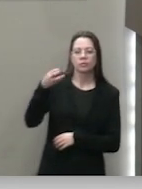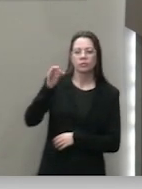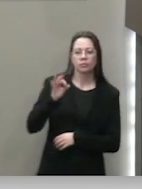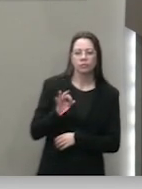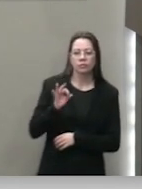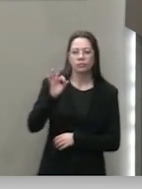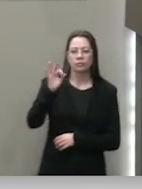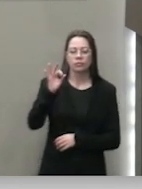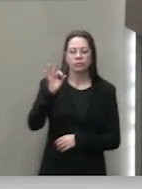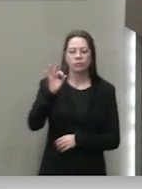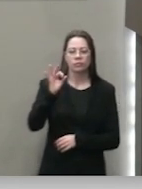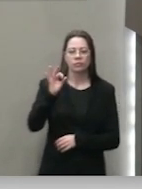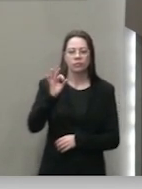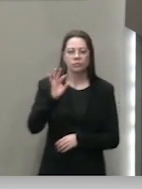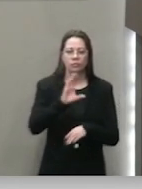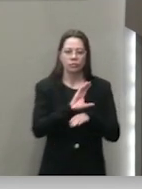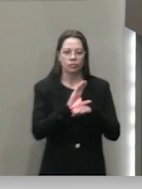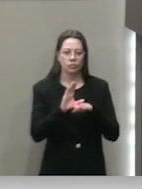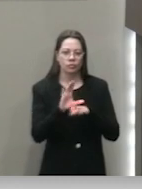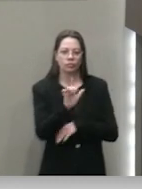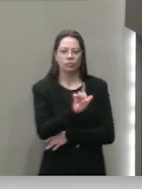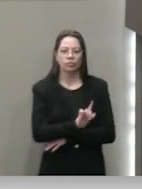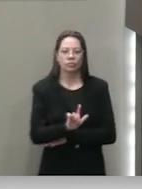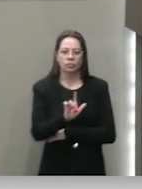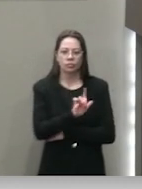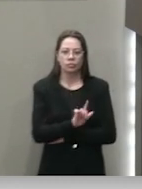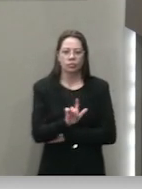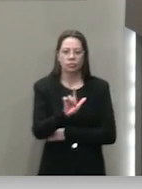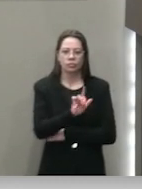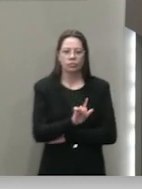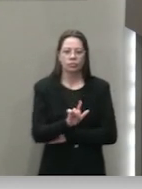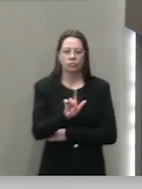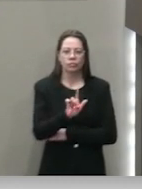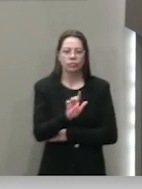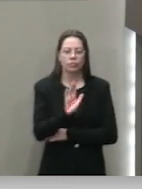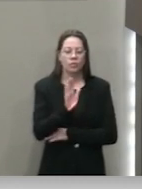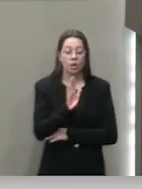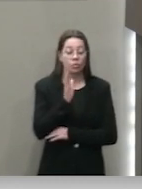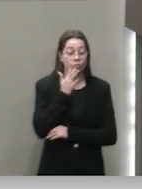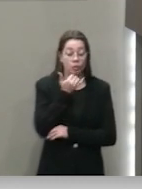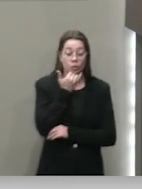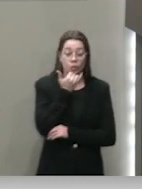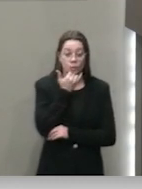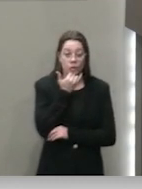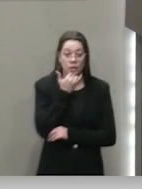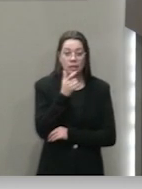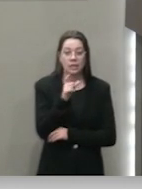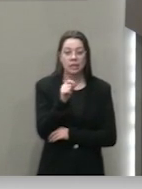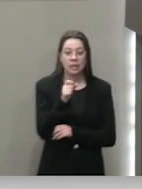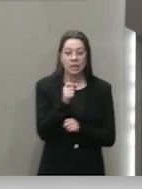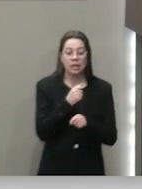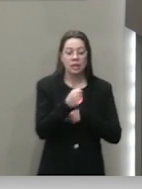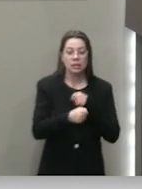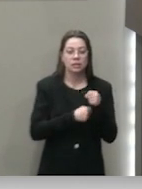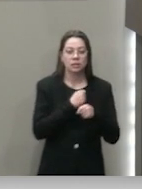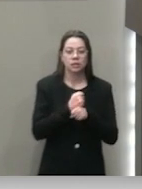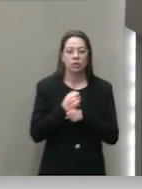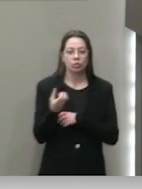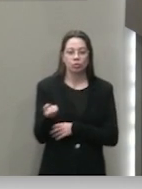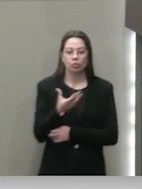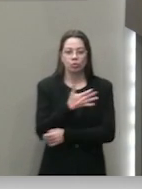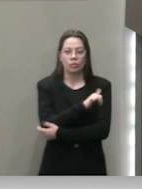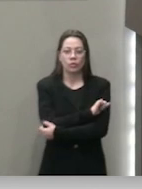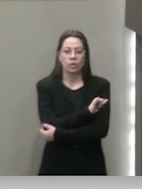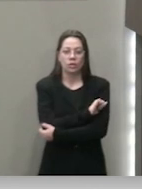53% dos cursos de licenciatura, não, deixa eu rever aqui. Em 10 anos, o crescimento de novos